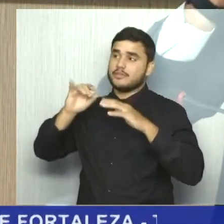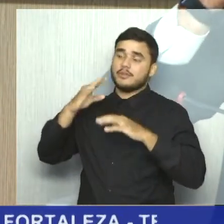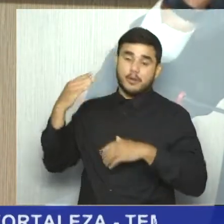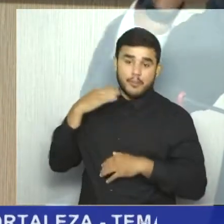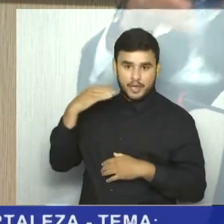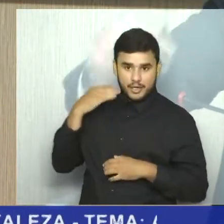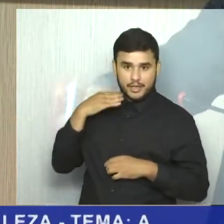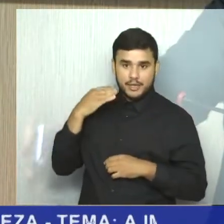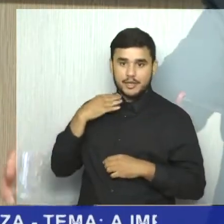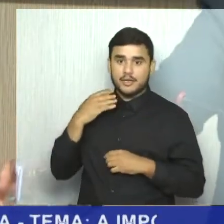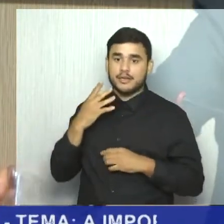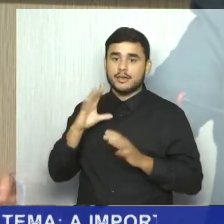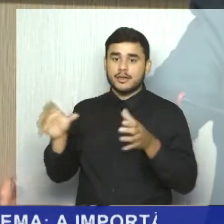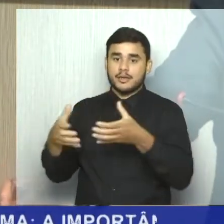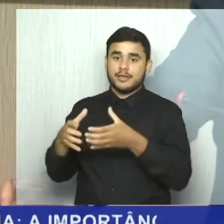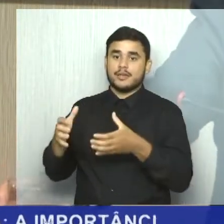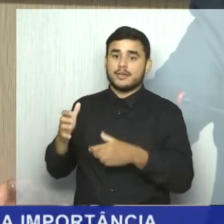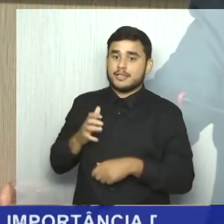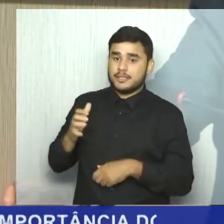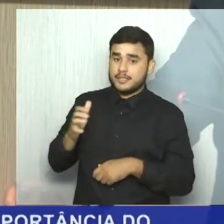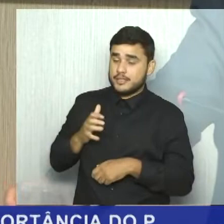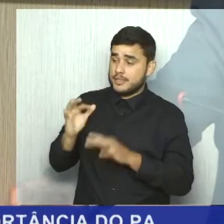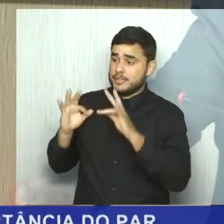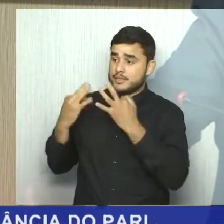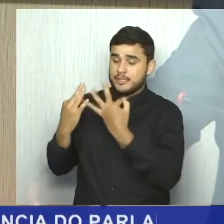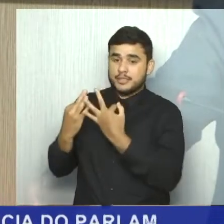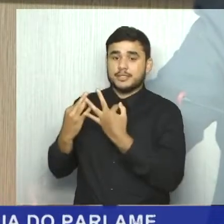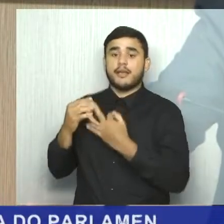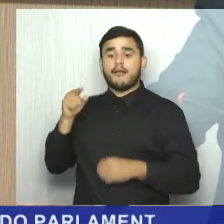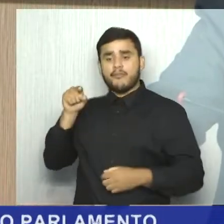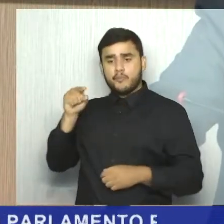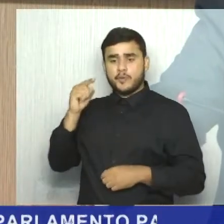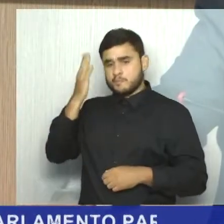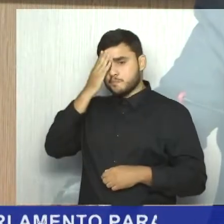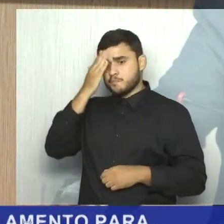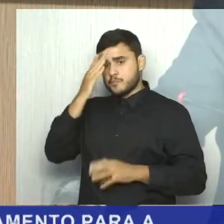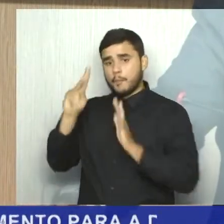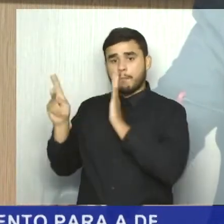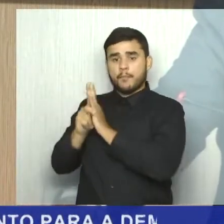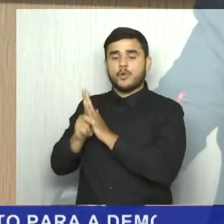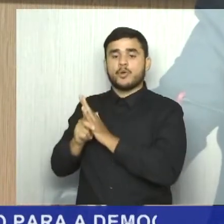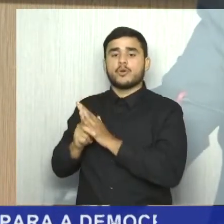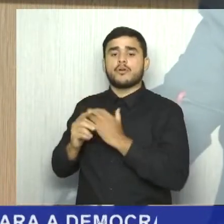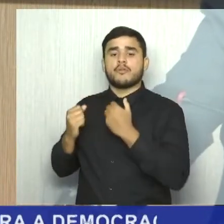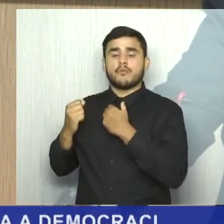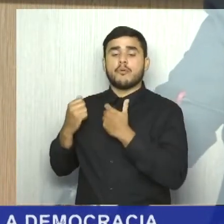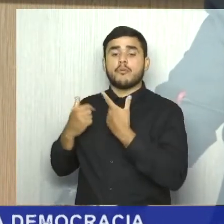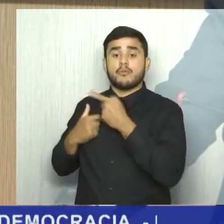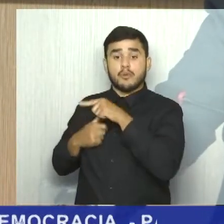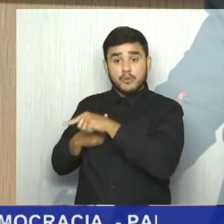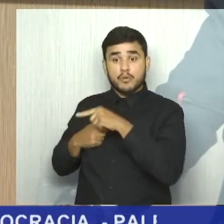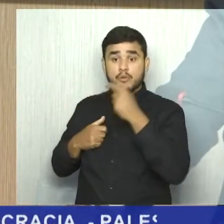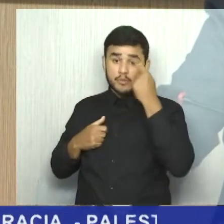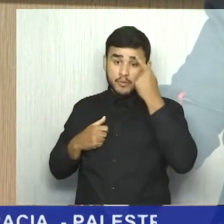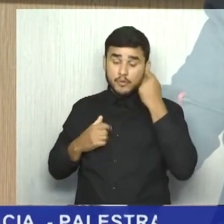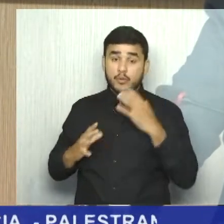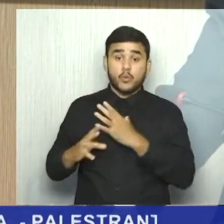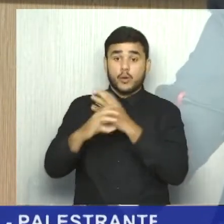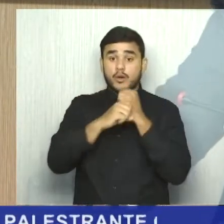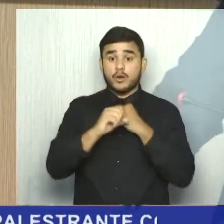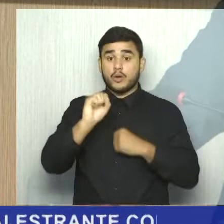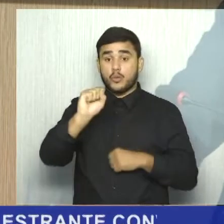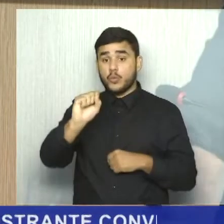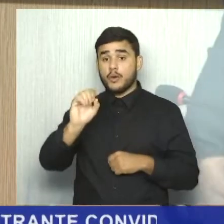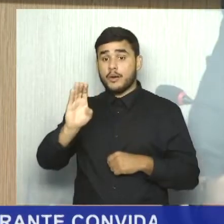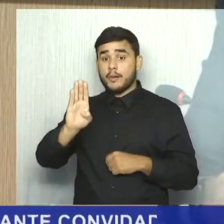famílias, é empresa nepotista, capitalismo de 5 famílias. Distribuiu 8 bilhões de